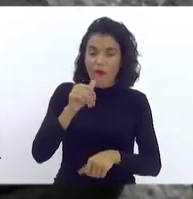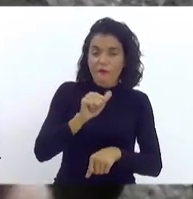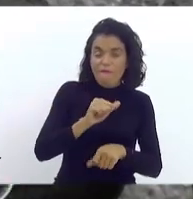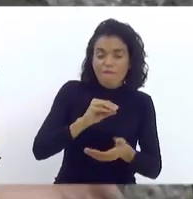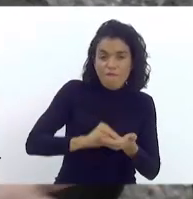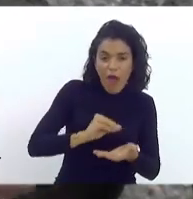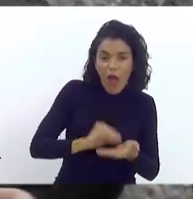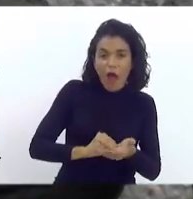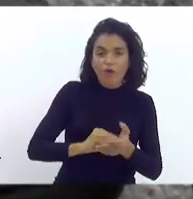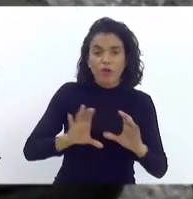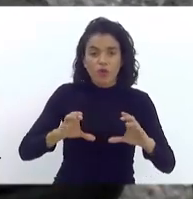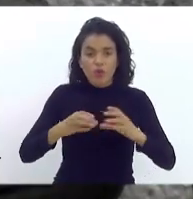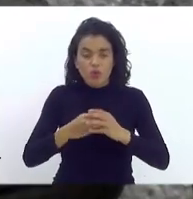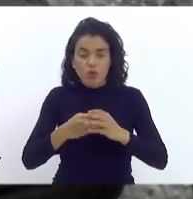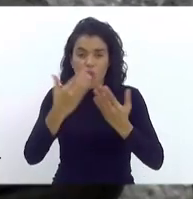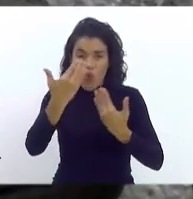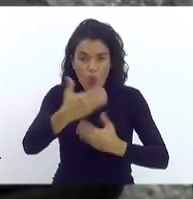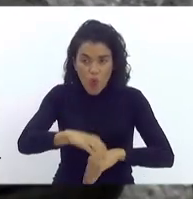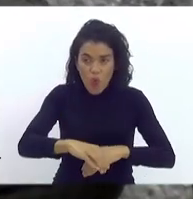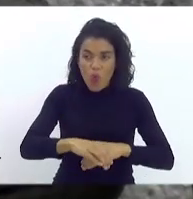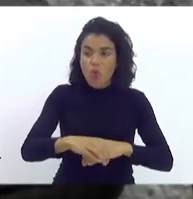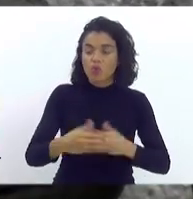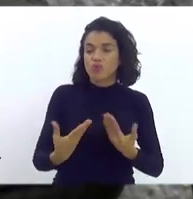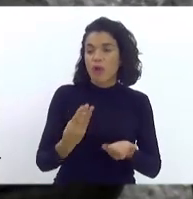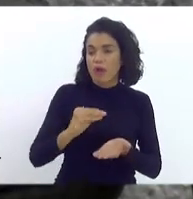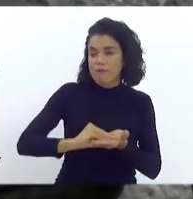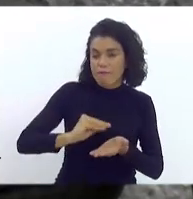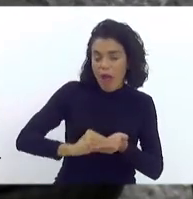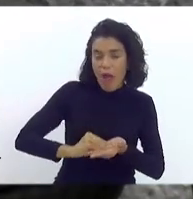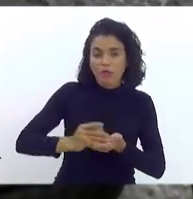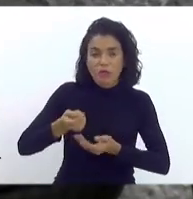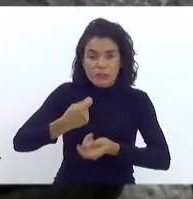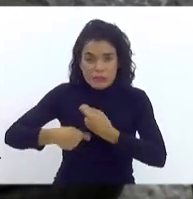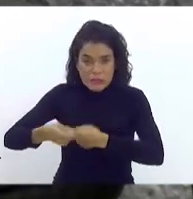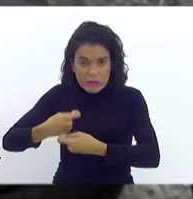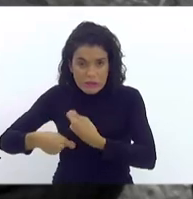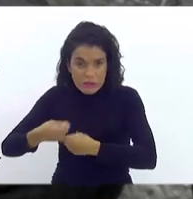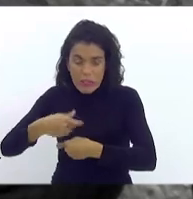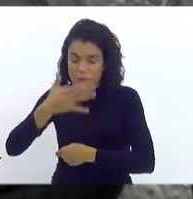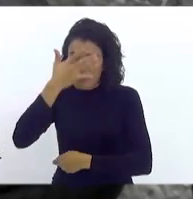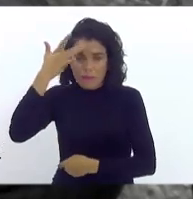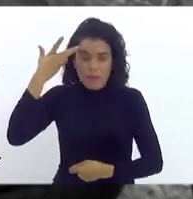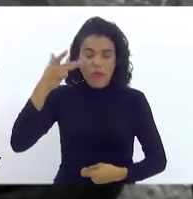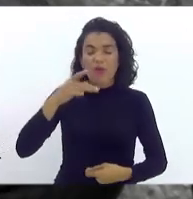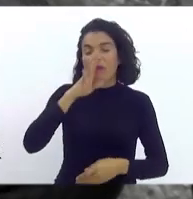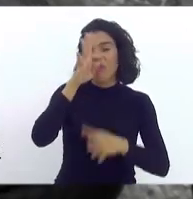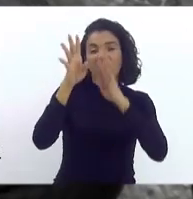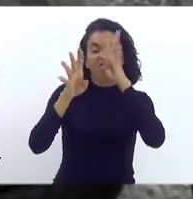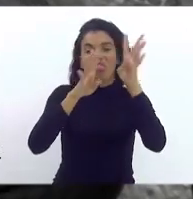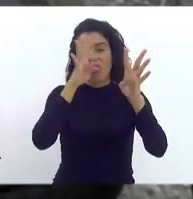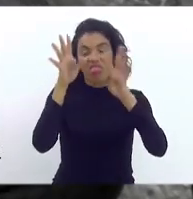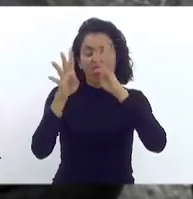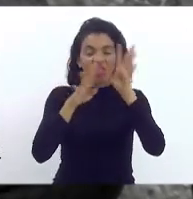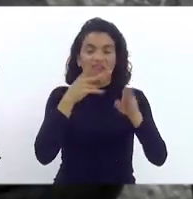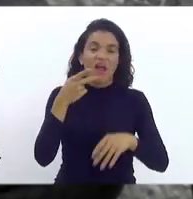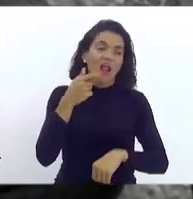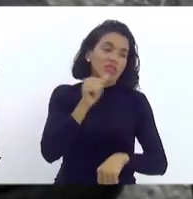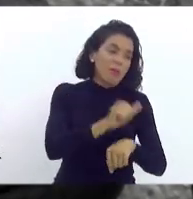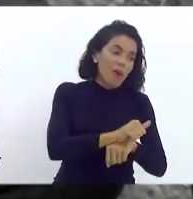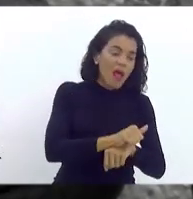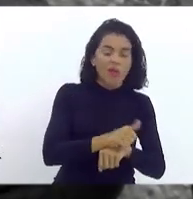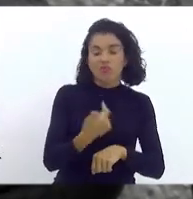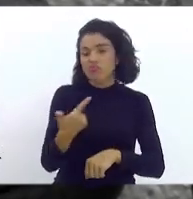Câmara Técnica, de concurso, desídio administrativo? O cara simplesmente está inventando moda, diz que não está parado, fica